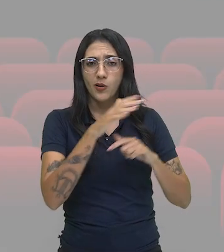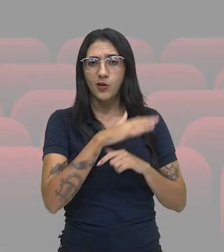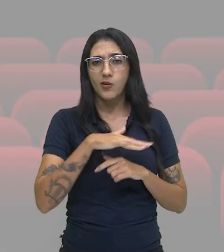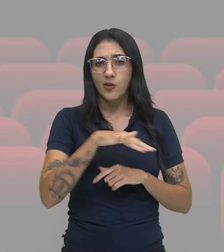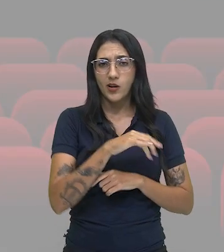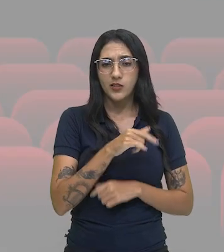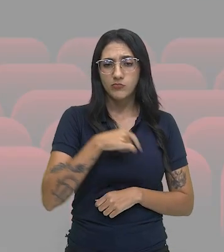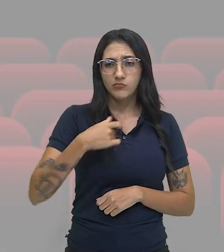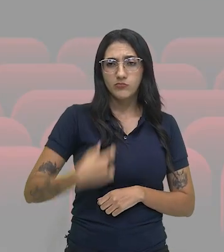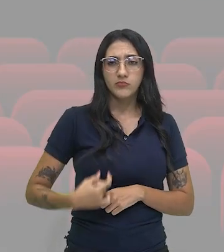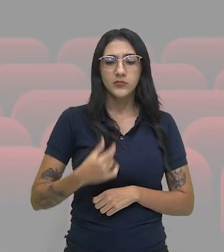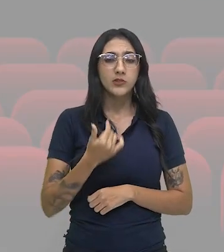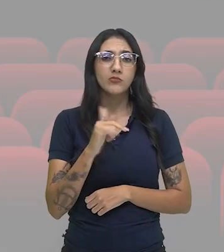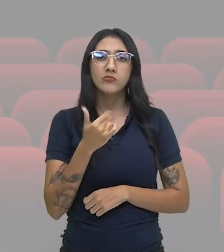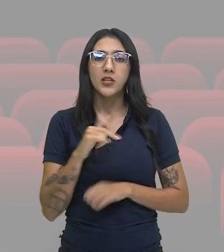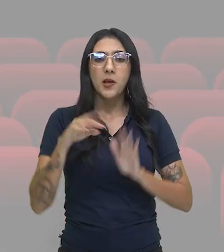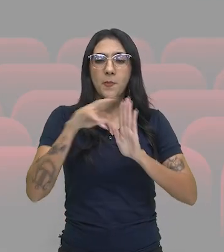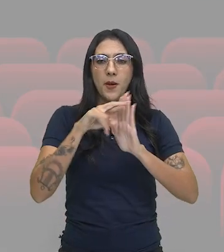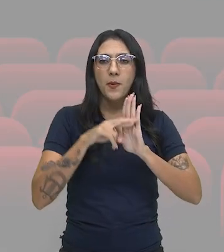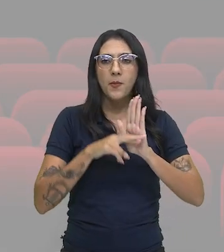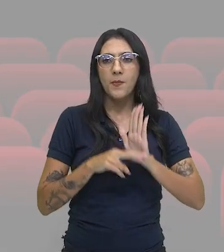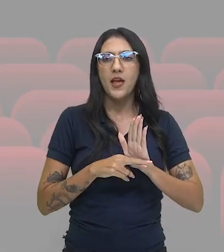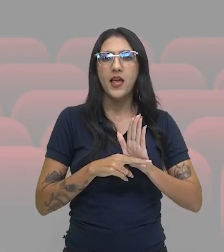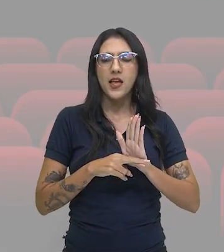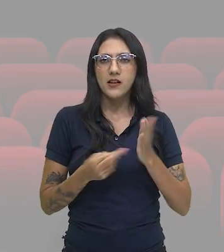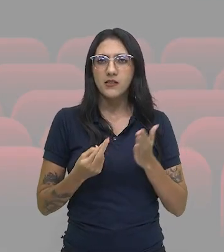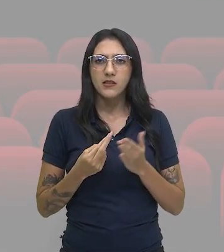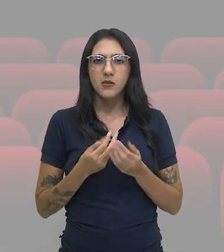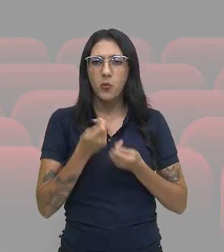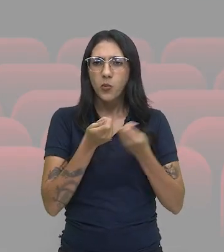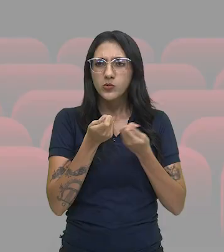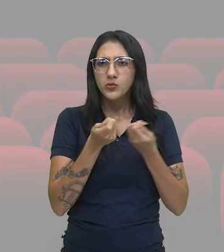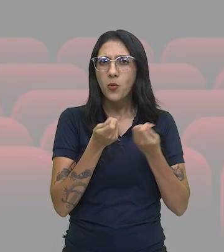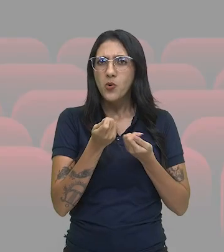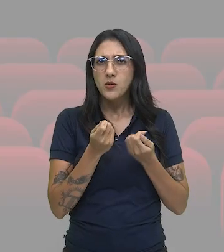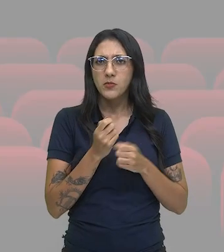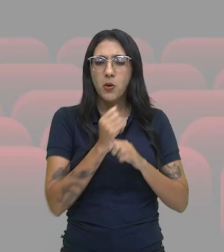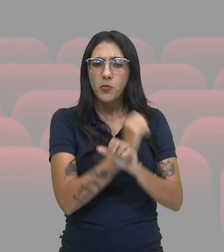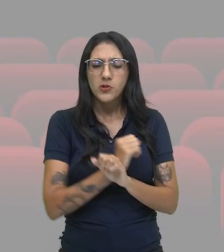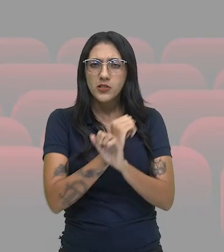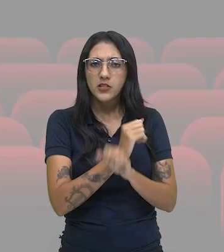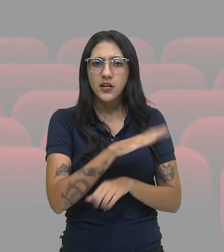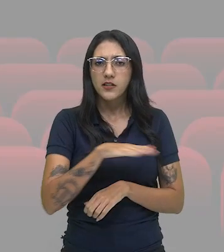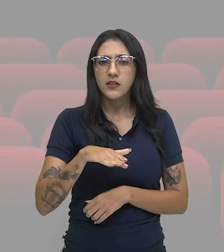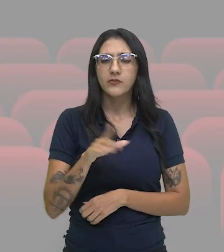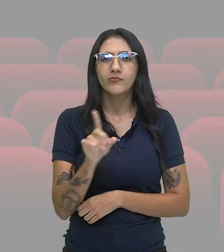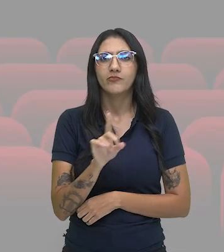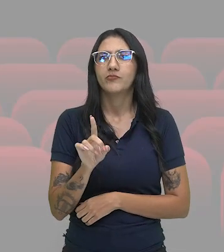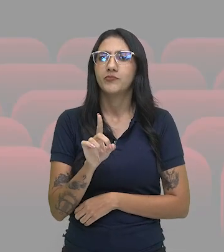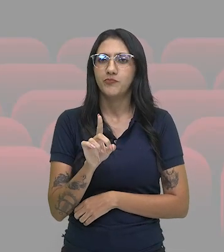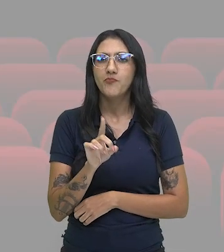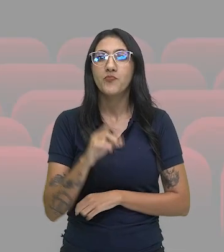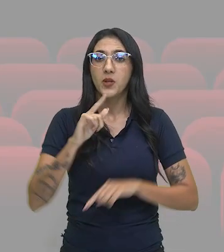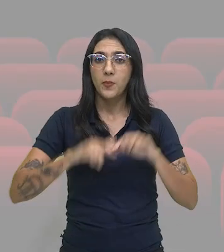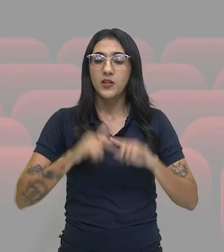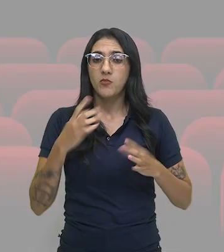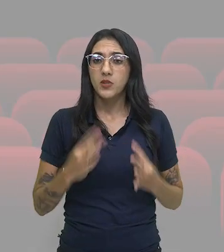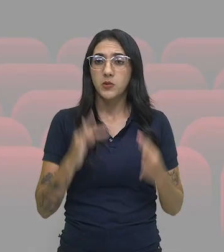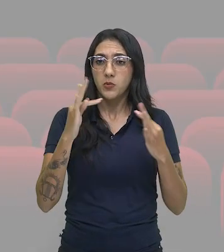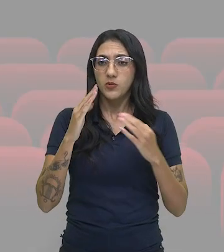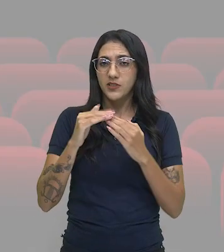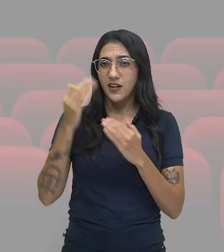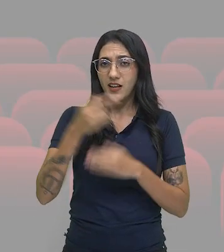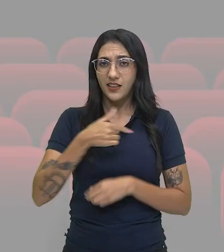não há padrões trabalhistas, nenhuma regulamentação para proteger essas crianças. O lixo eletrônico na China é uma